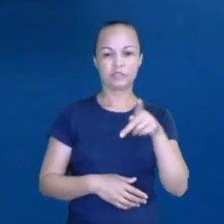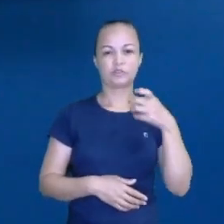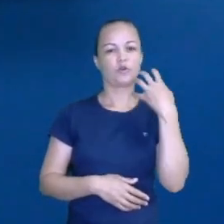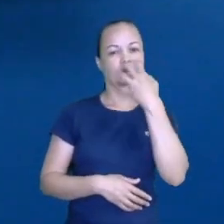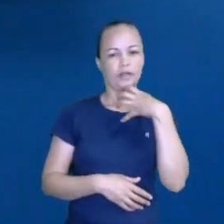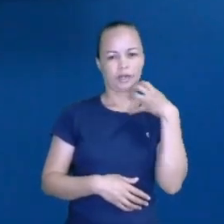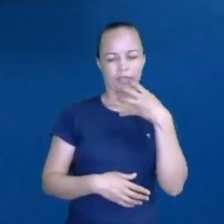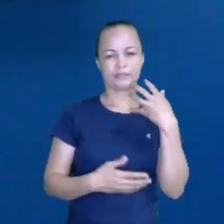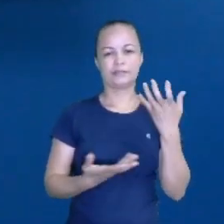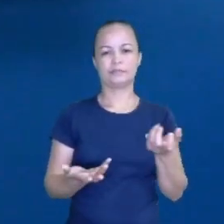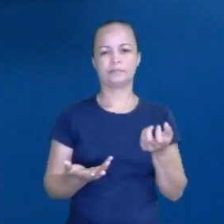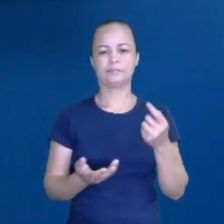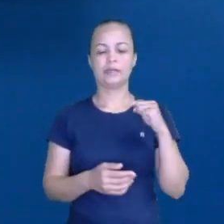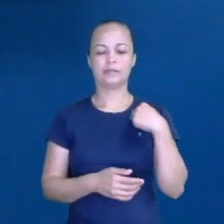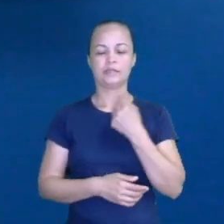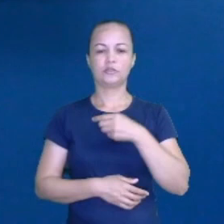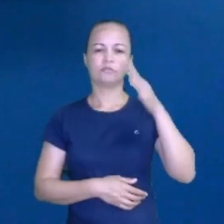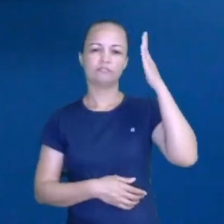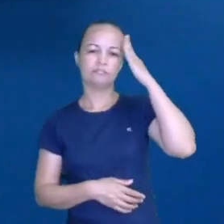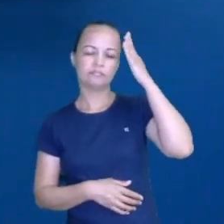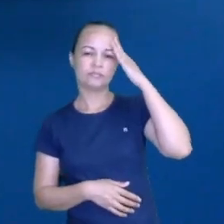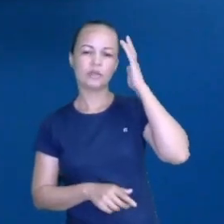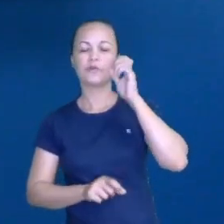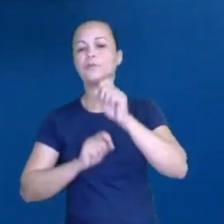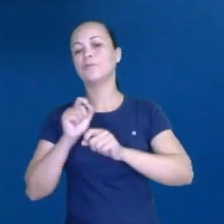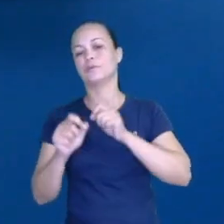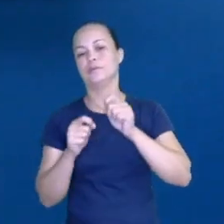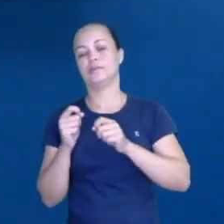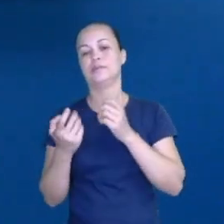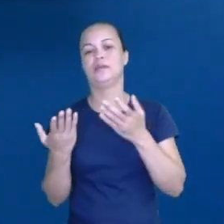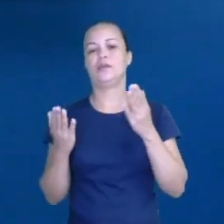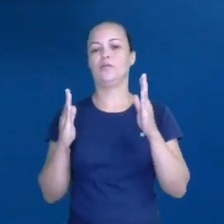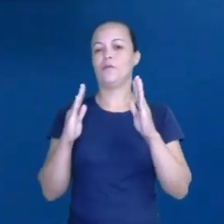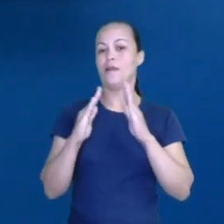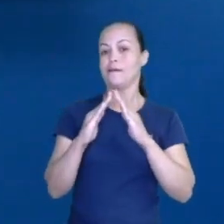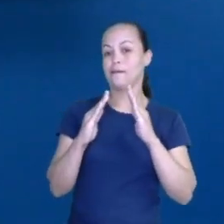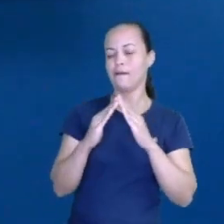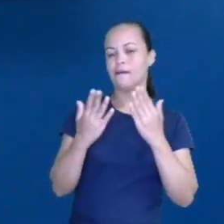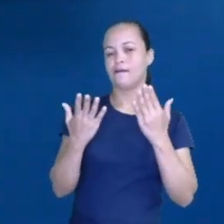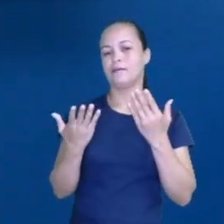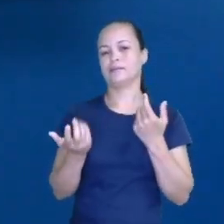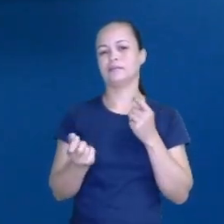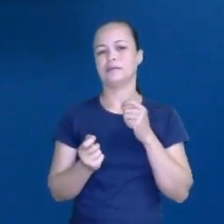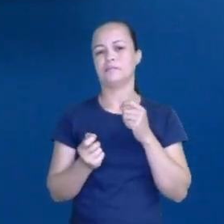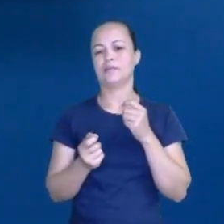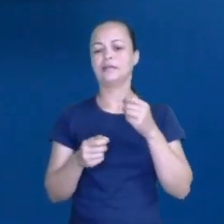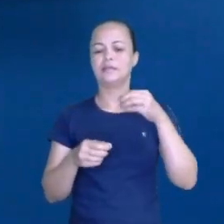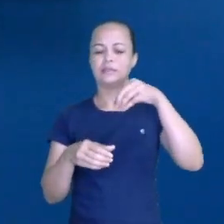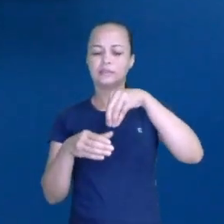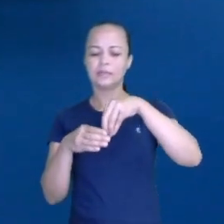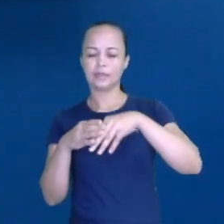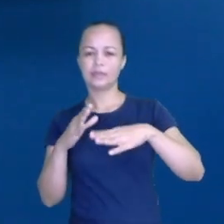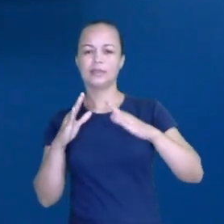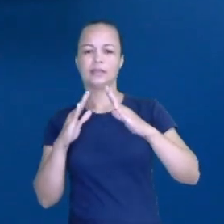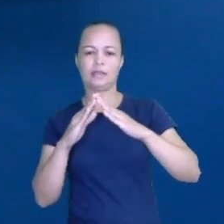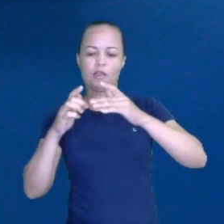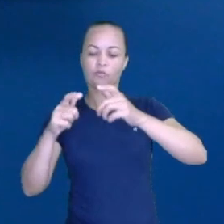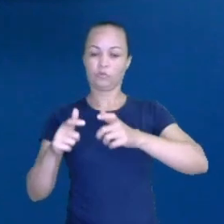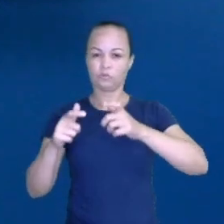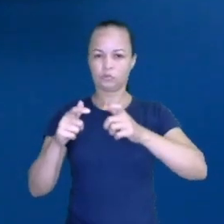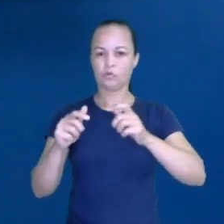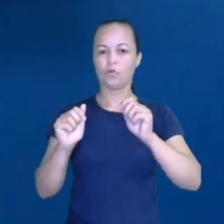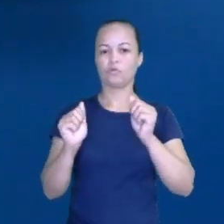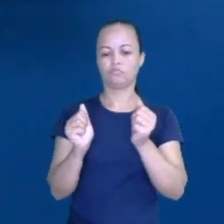gente entender o que é uma casa, pra gente entender que a gente mora naquele local com os